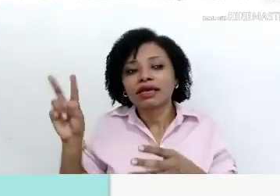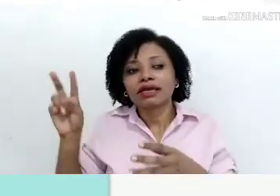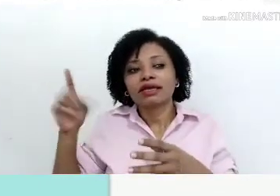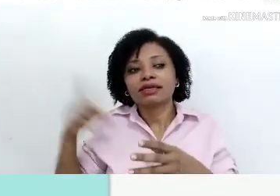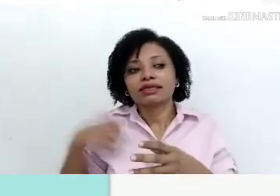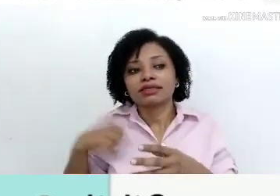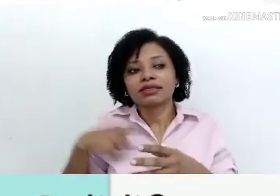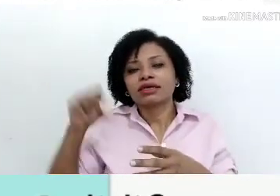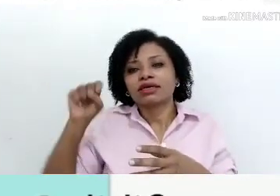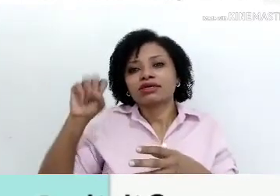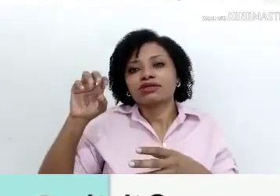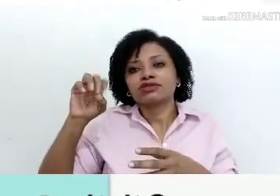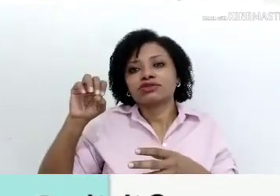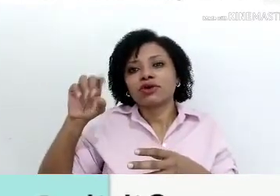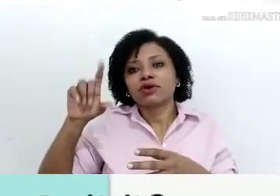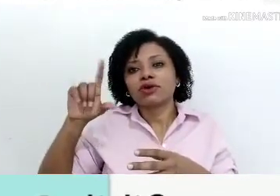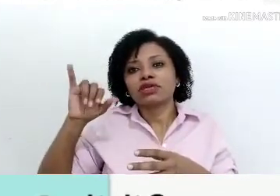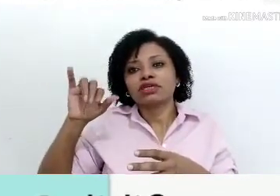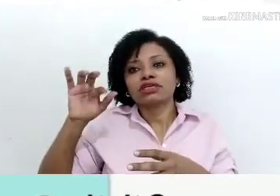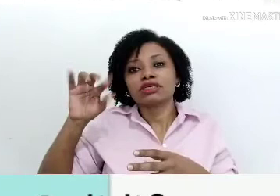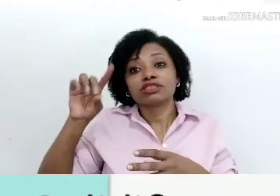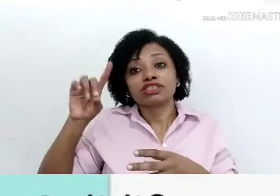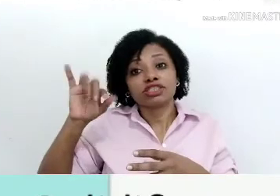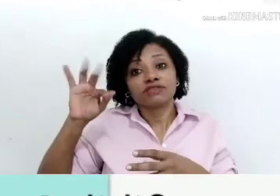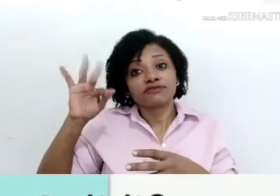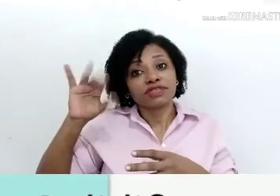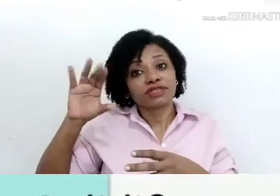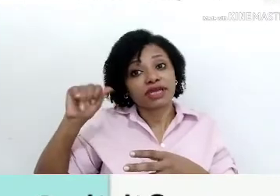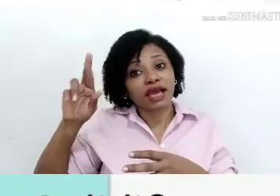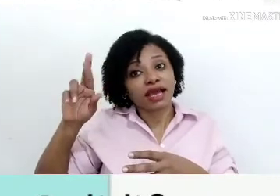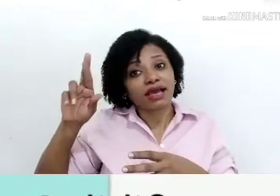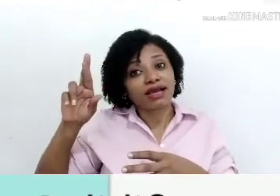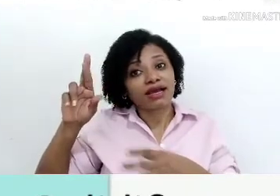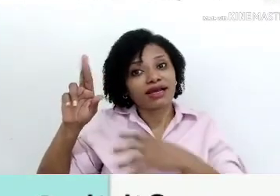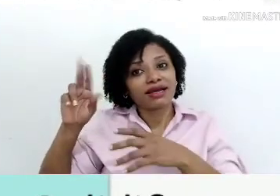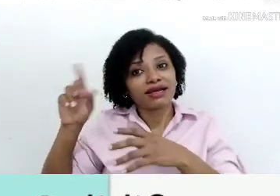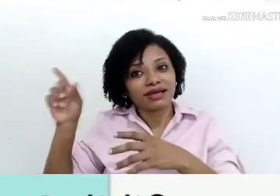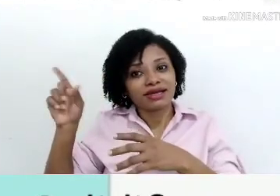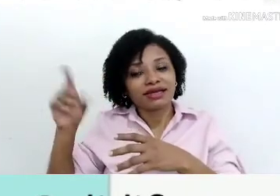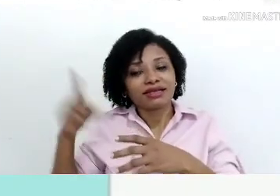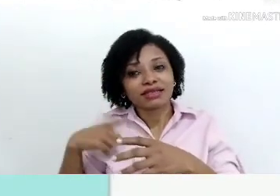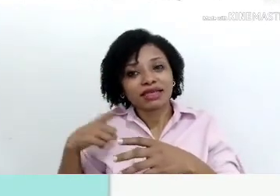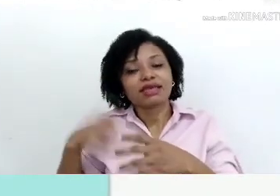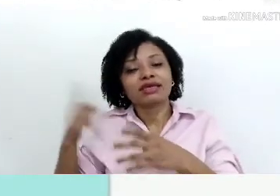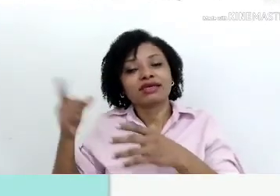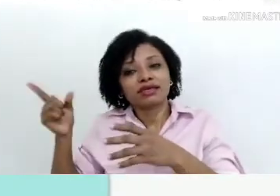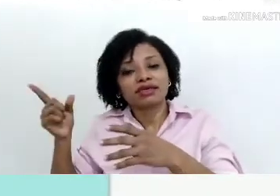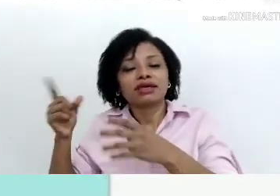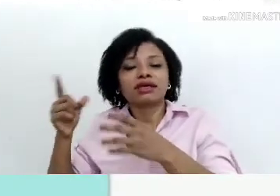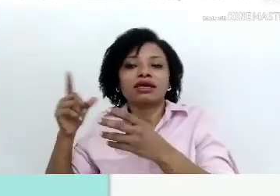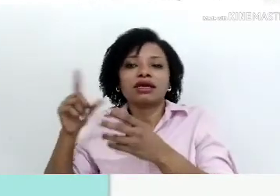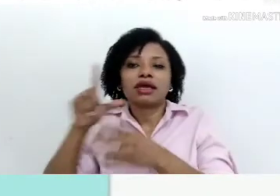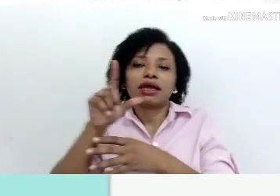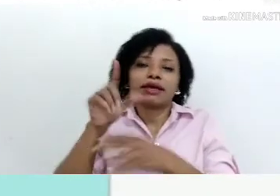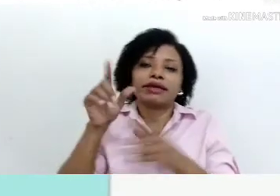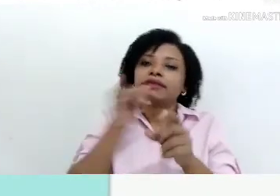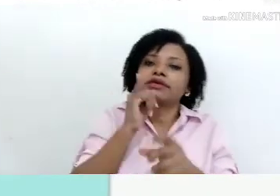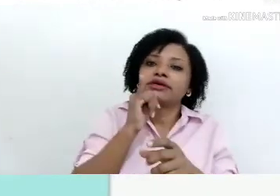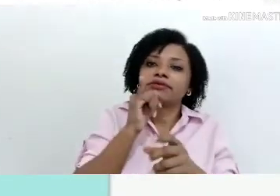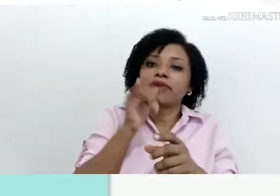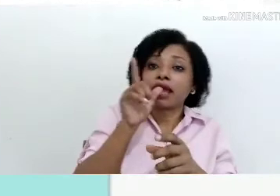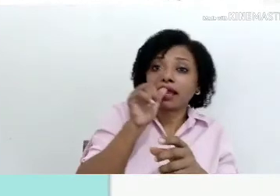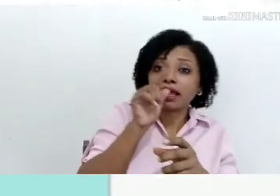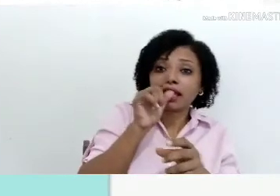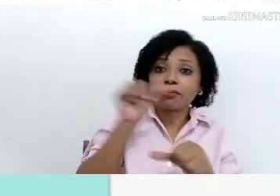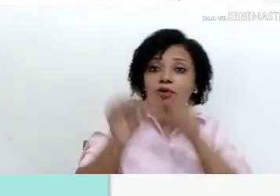que escorre da vela. Solidificar a parafina, aí no caso, a parafina passa do estado líquido para o estado sólido.